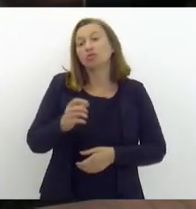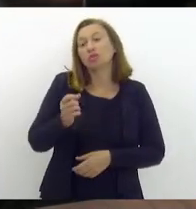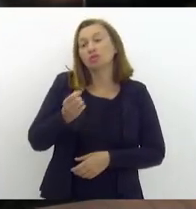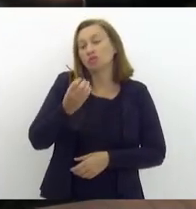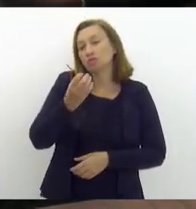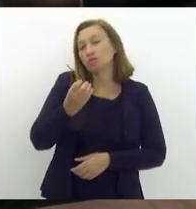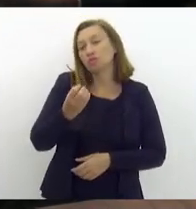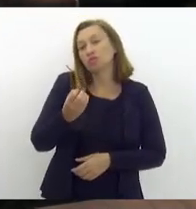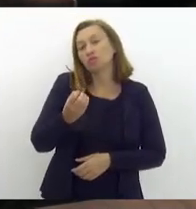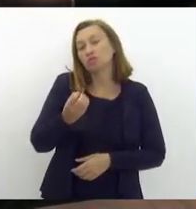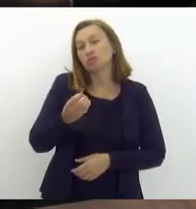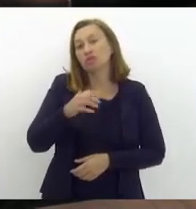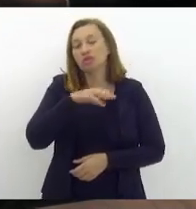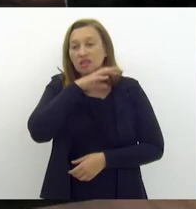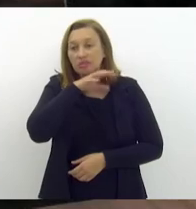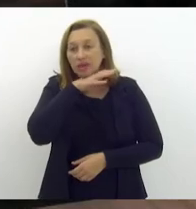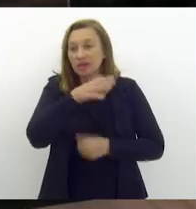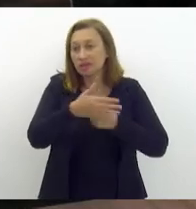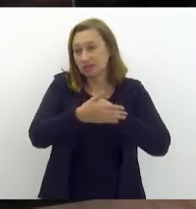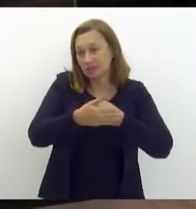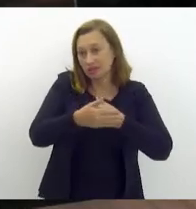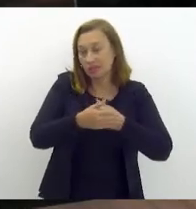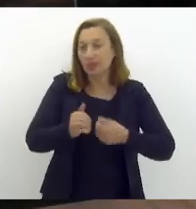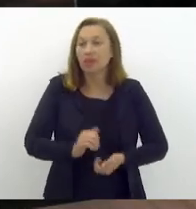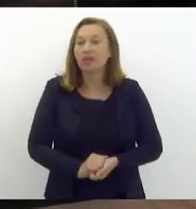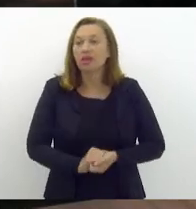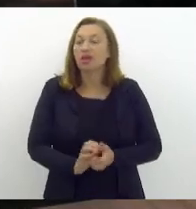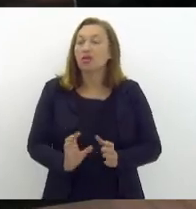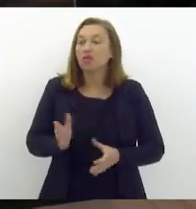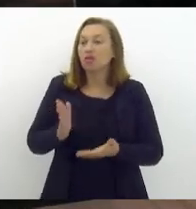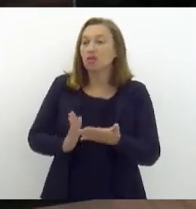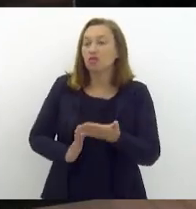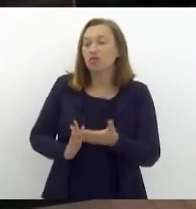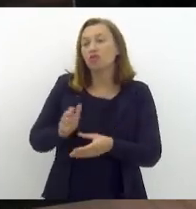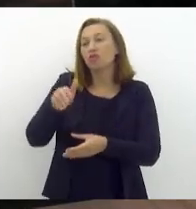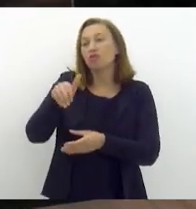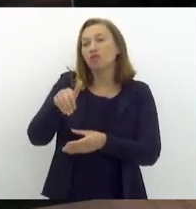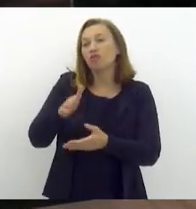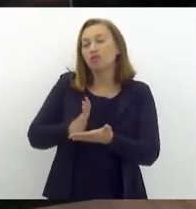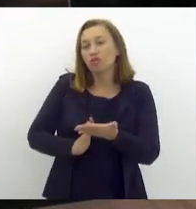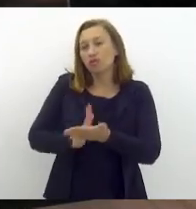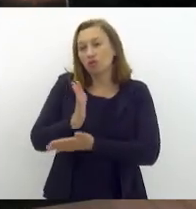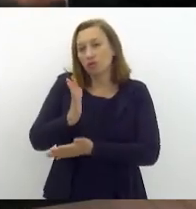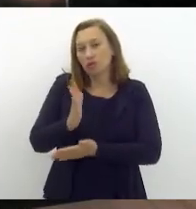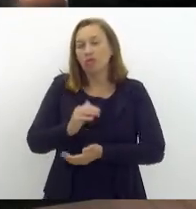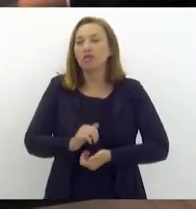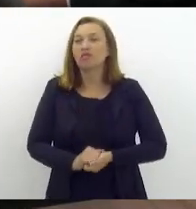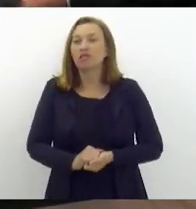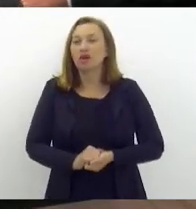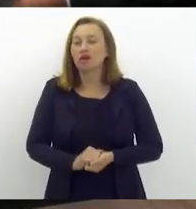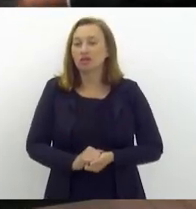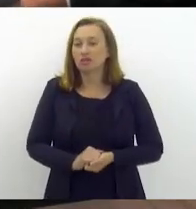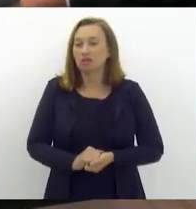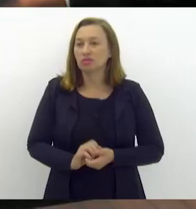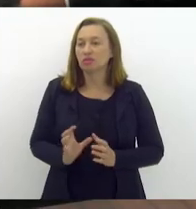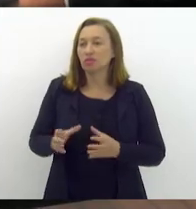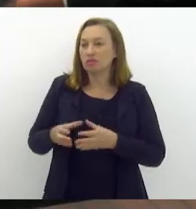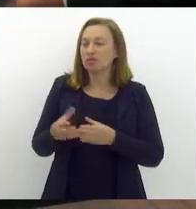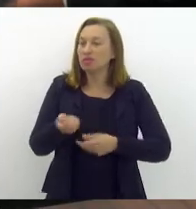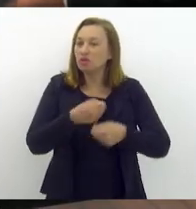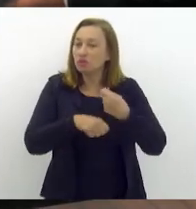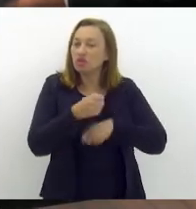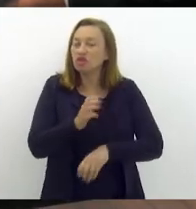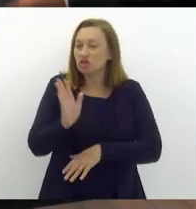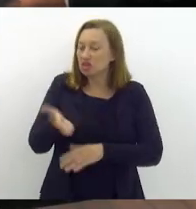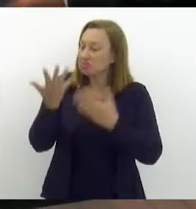queridos. Então, o voto pela Comissão de Economia é favorável ao mérito, né, já desde